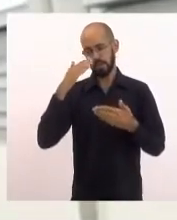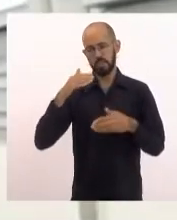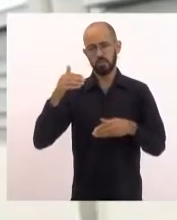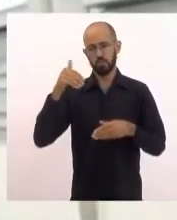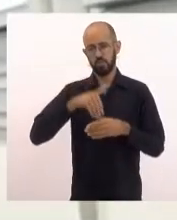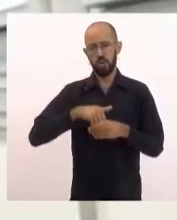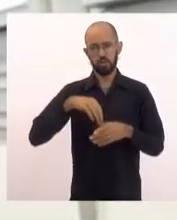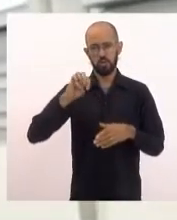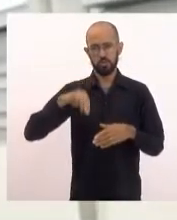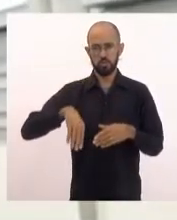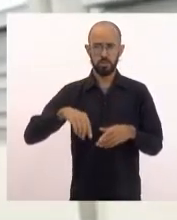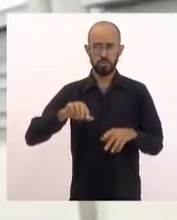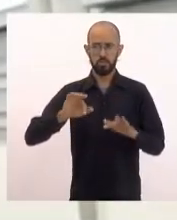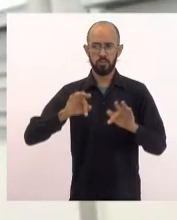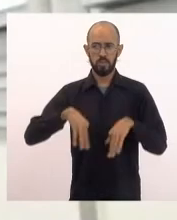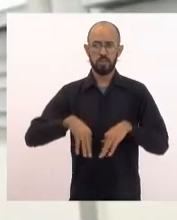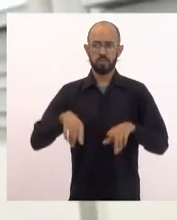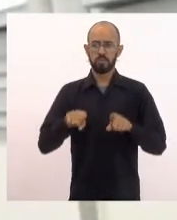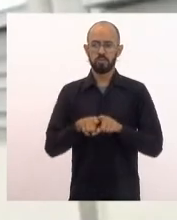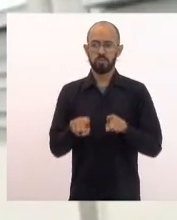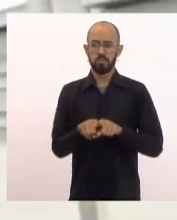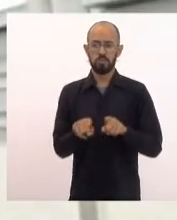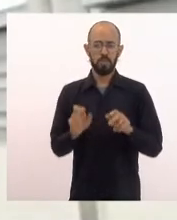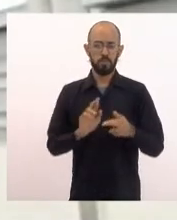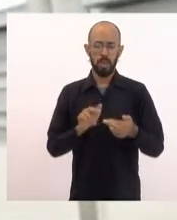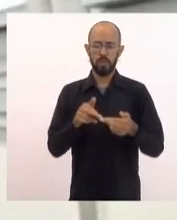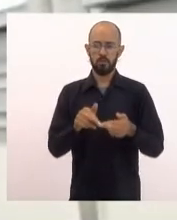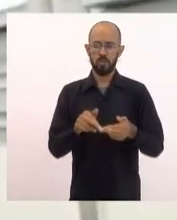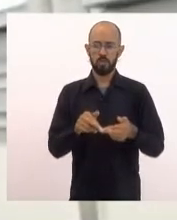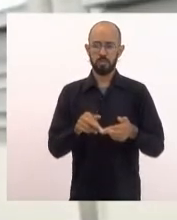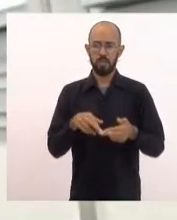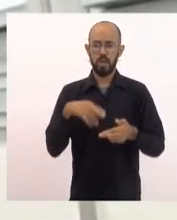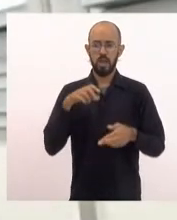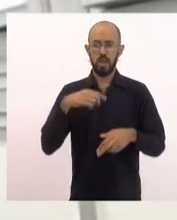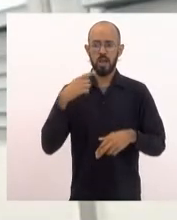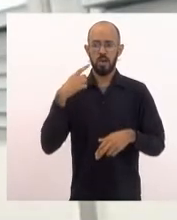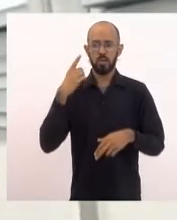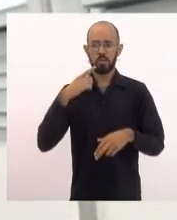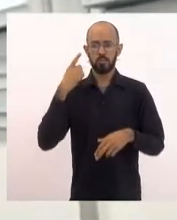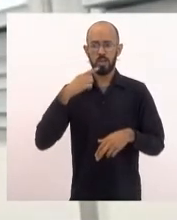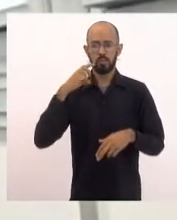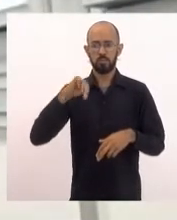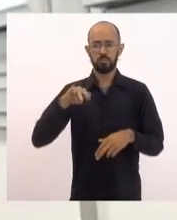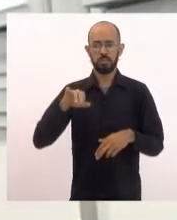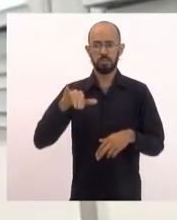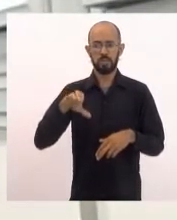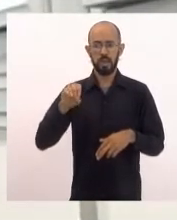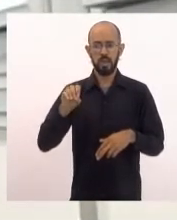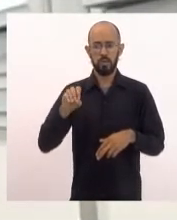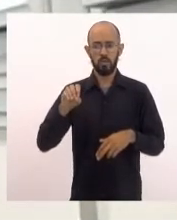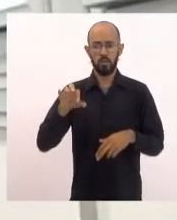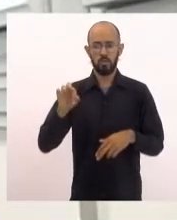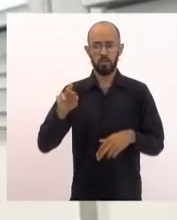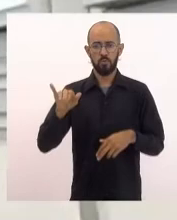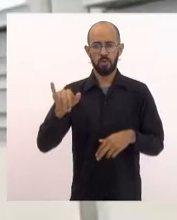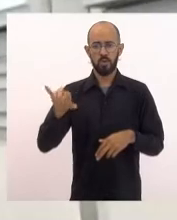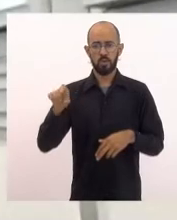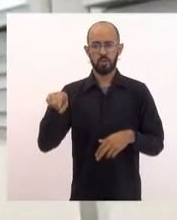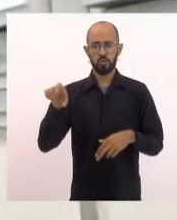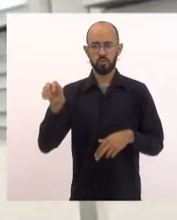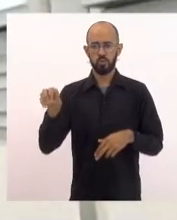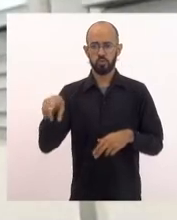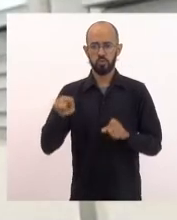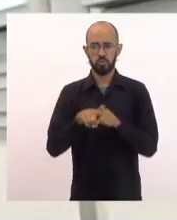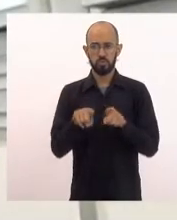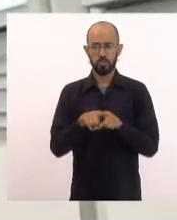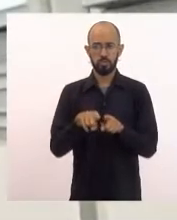e encerro também fazendo uma referência aqui ao deputado Marcelo Freixo e o deputado Zeidan, que foram autores do